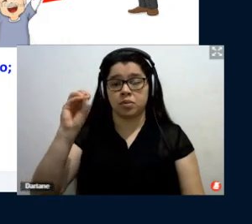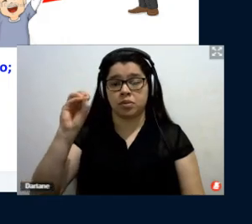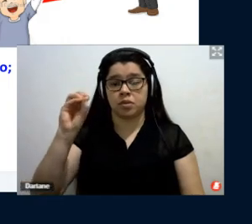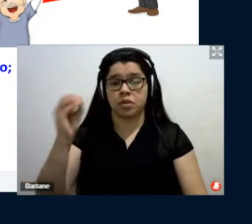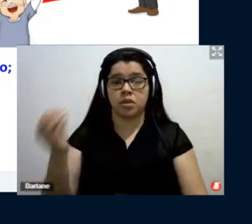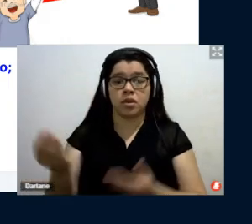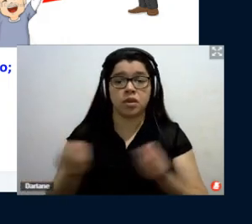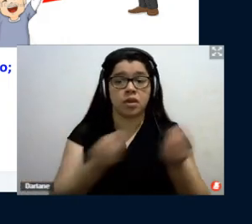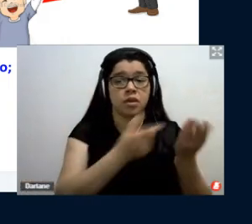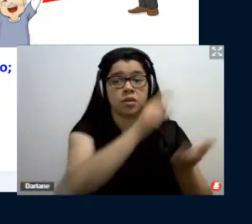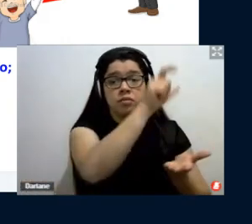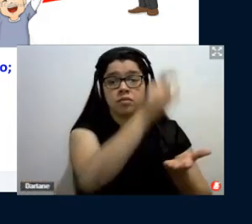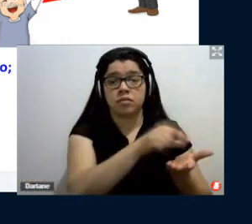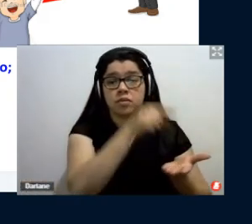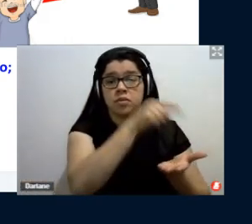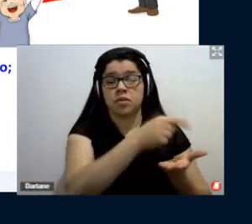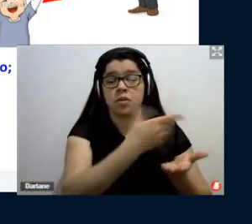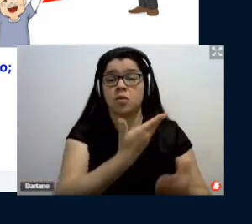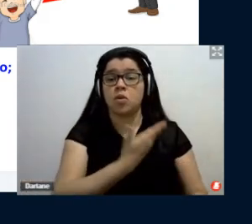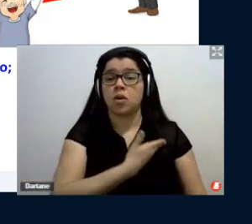E o de infância